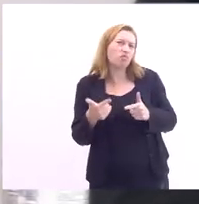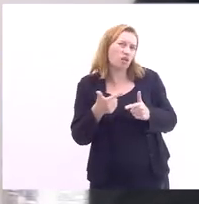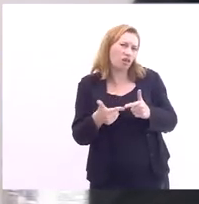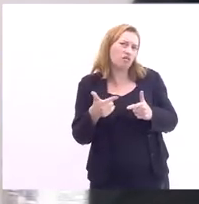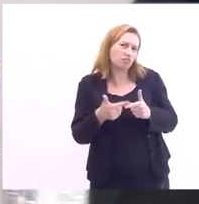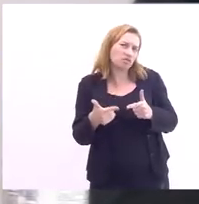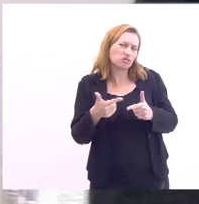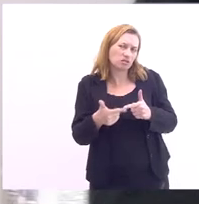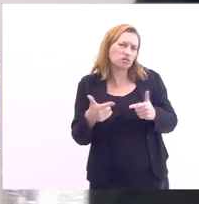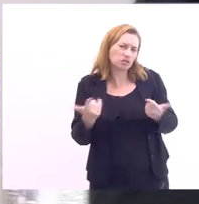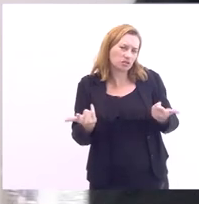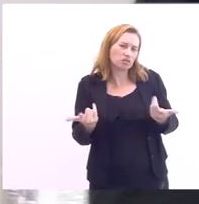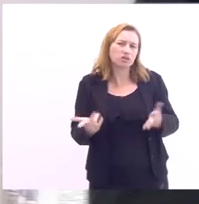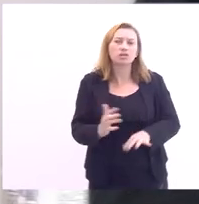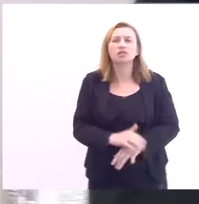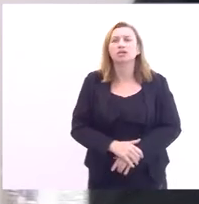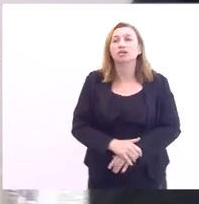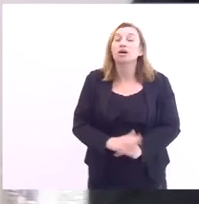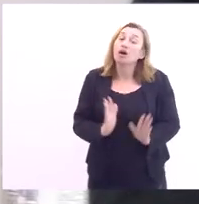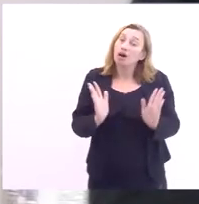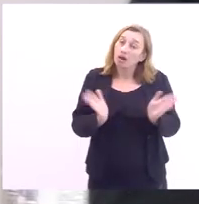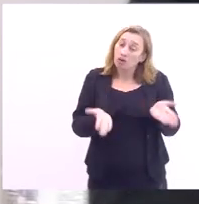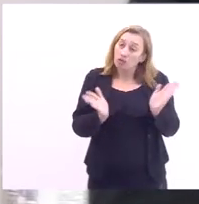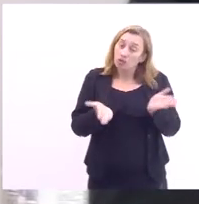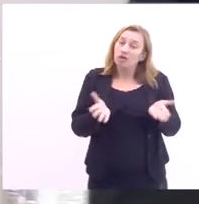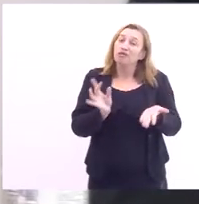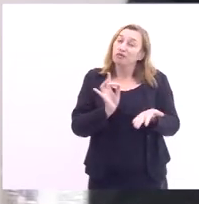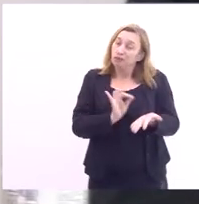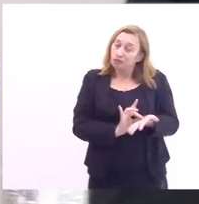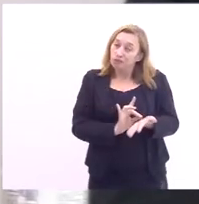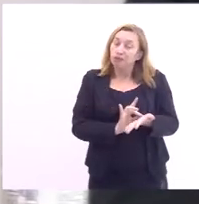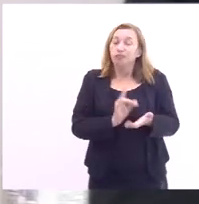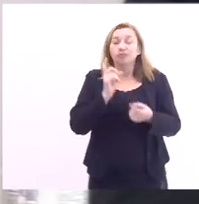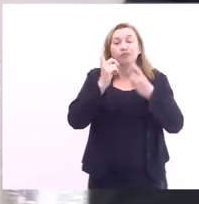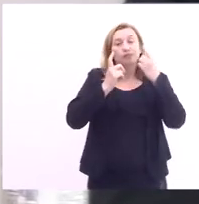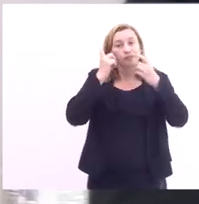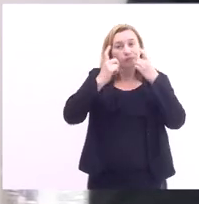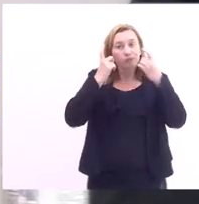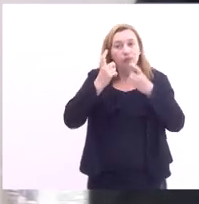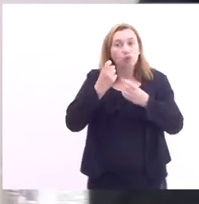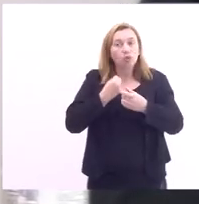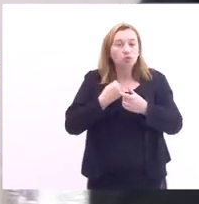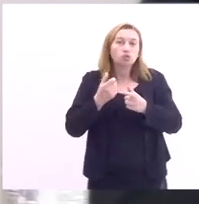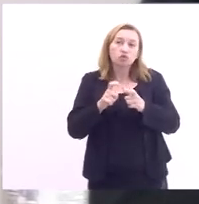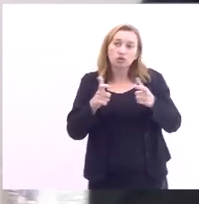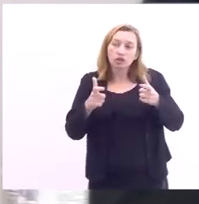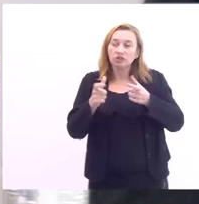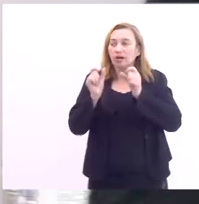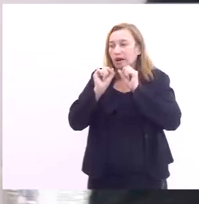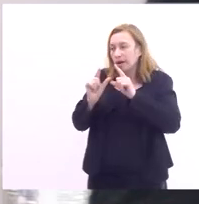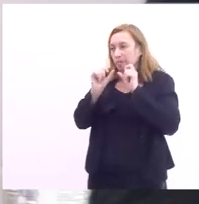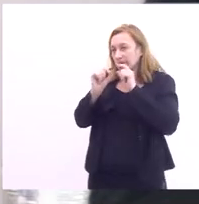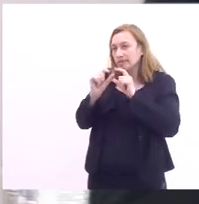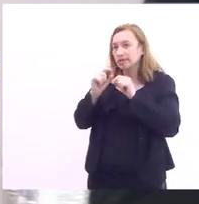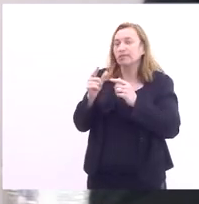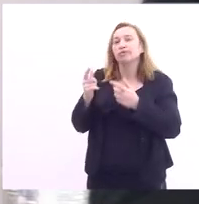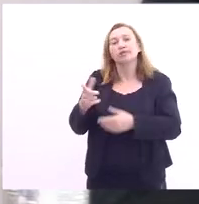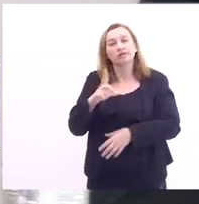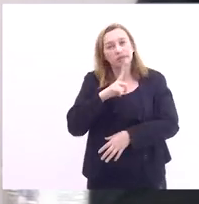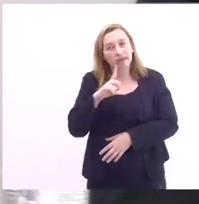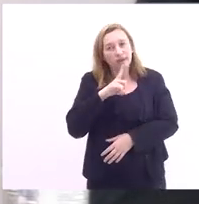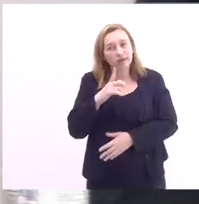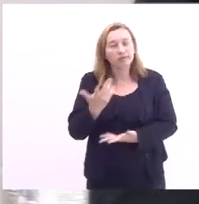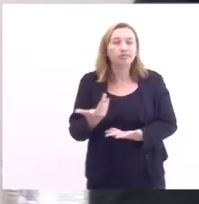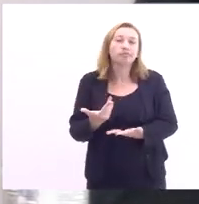o problema de muita gente. Agora, é realmente preocupante que a maioria das reclamações que nós recebemos, ela